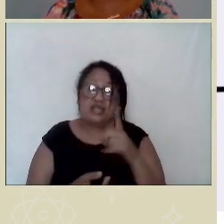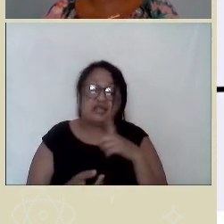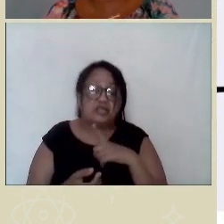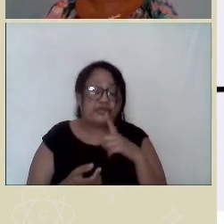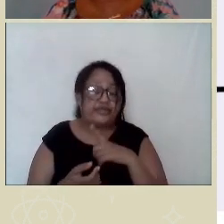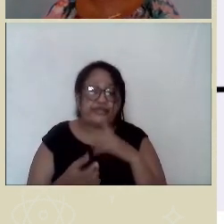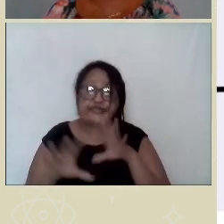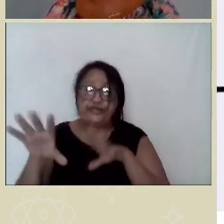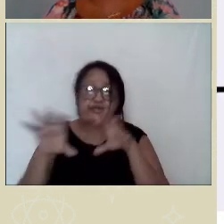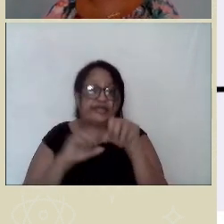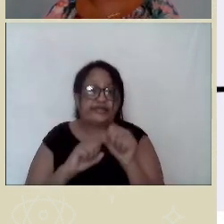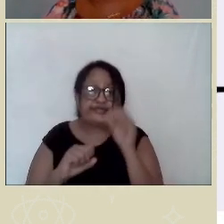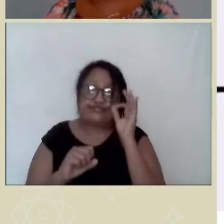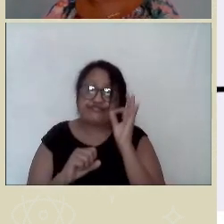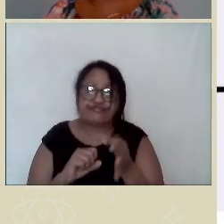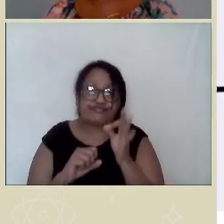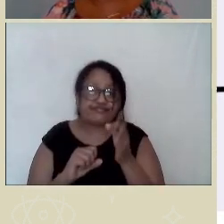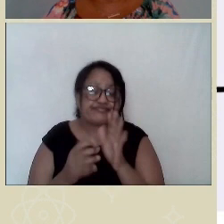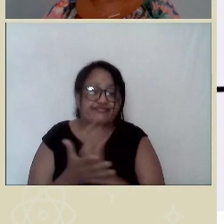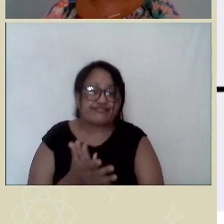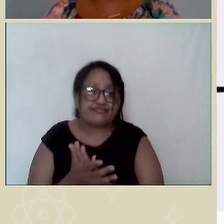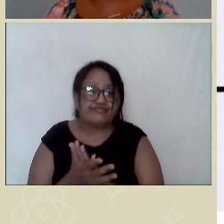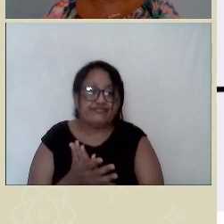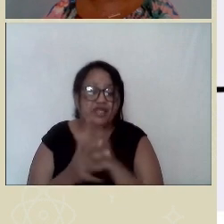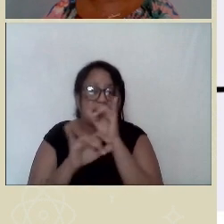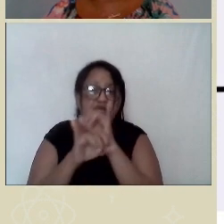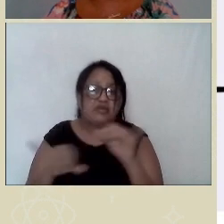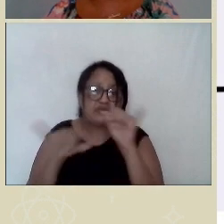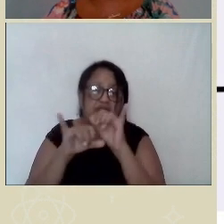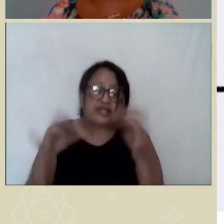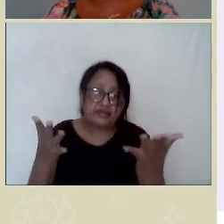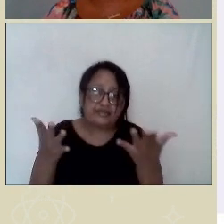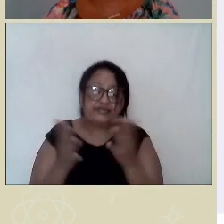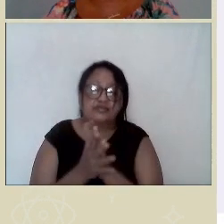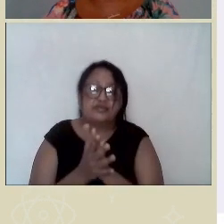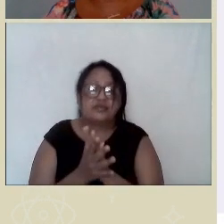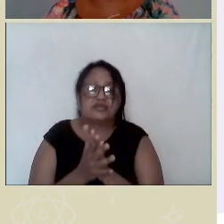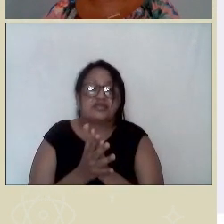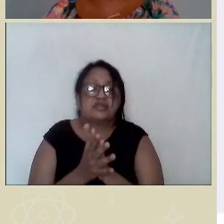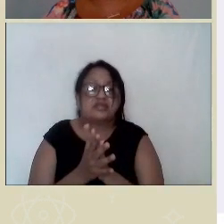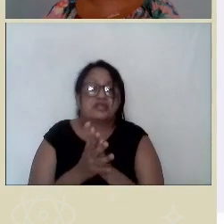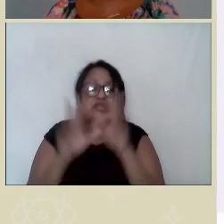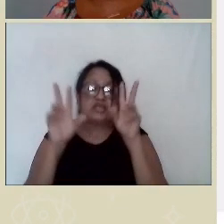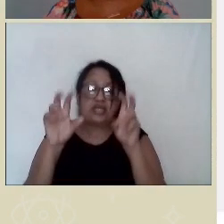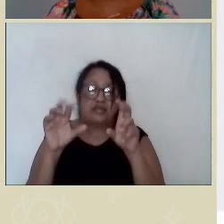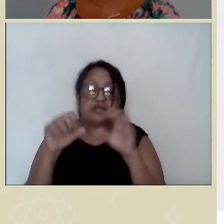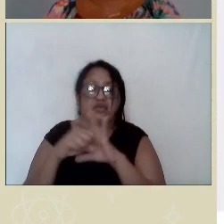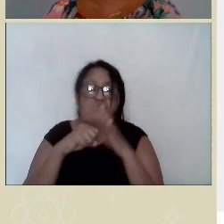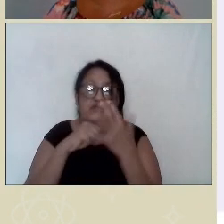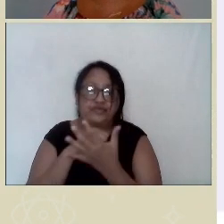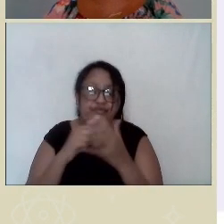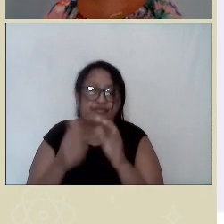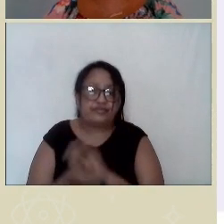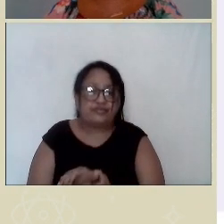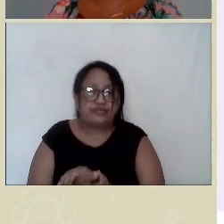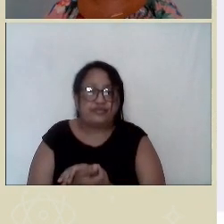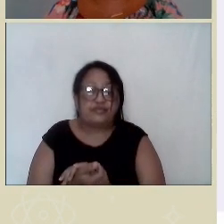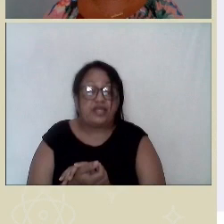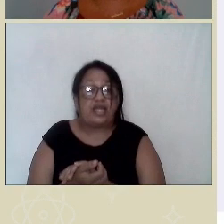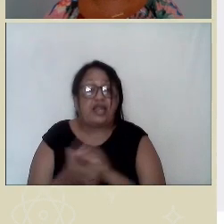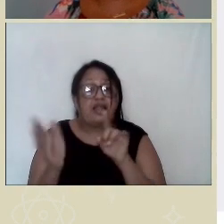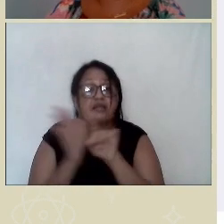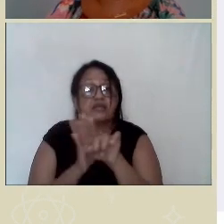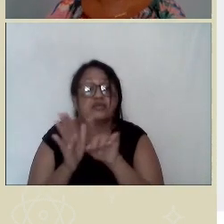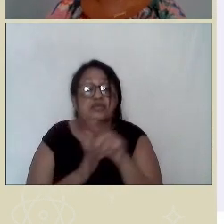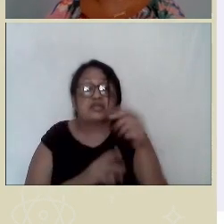propagar conteúdos a respeito da Covid-19 beleza vamos lá na questão 12